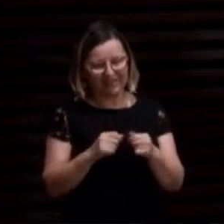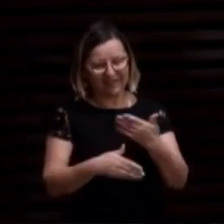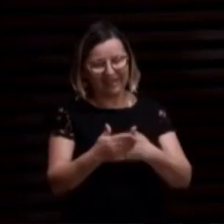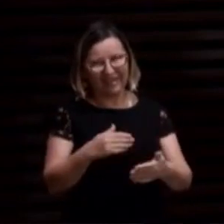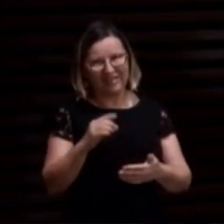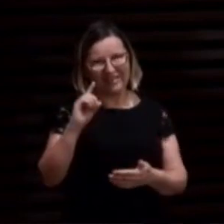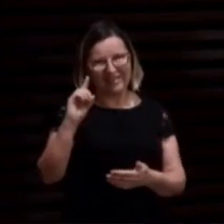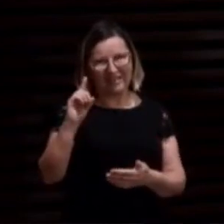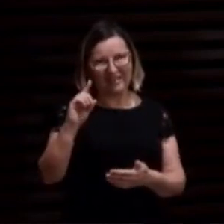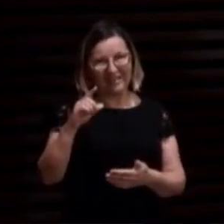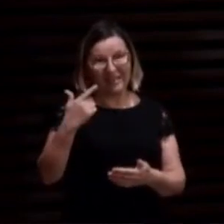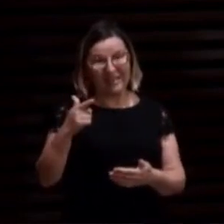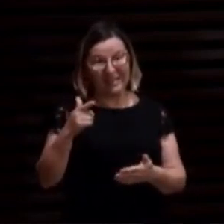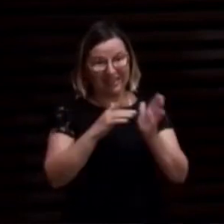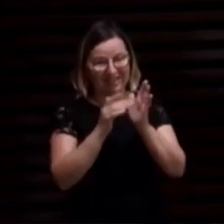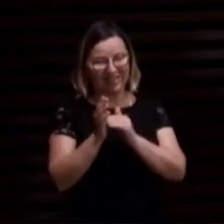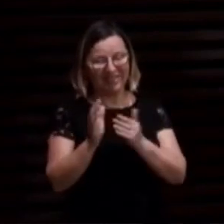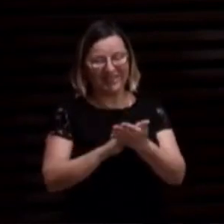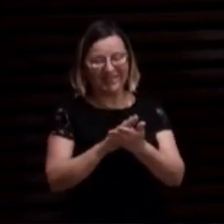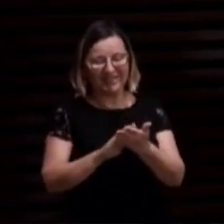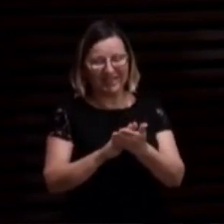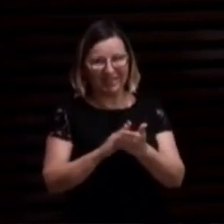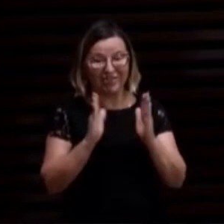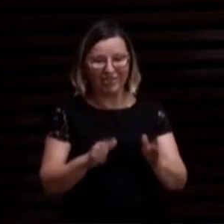sem ele, nada do que foi feito se fez.